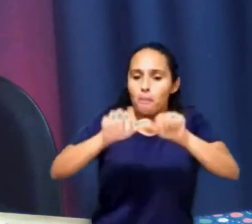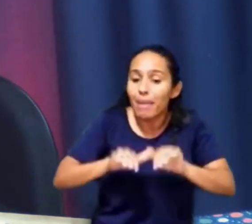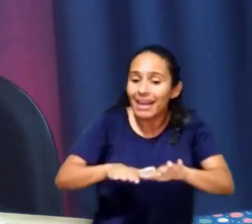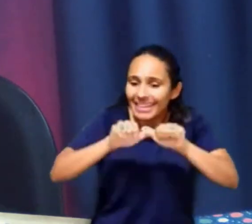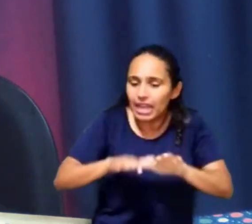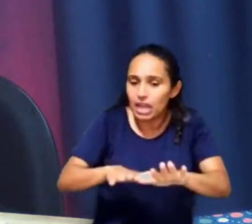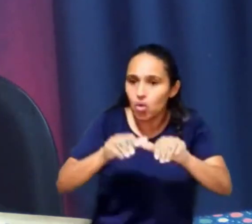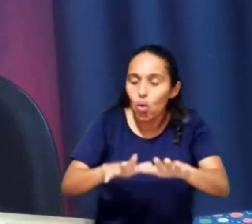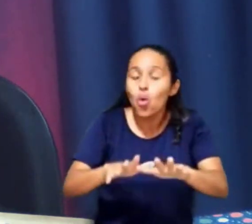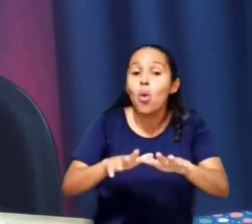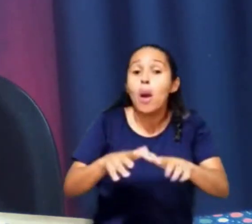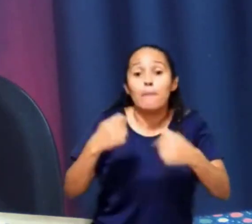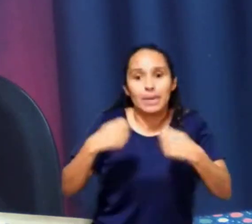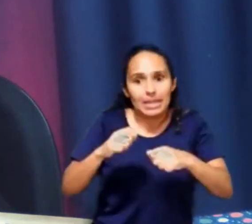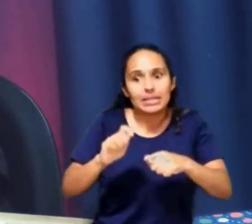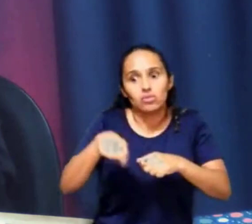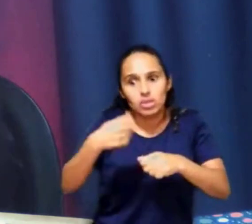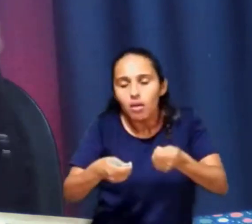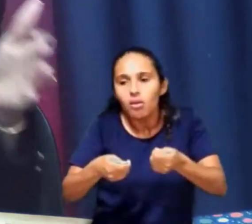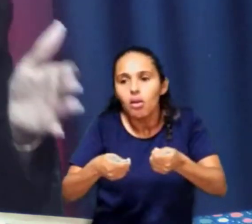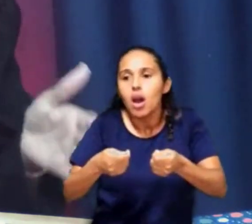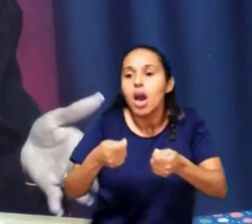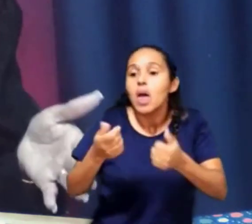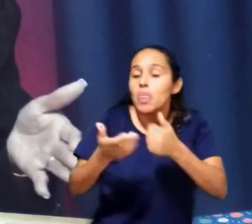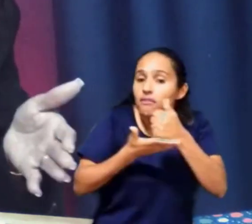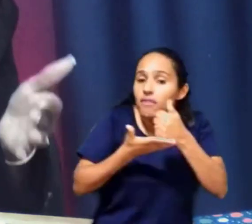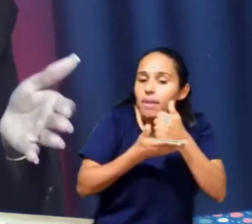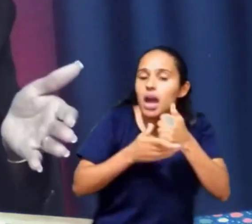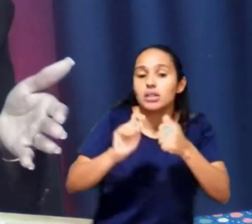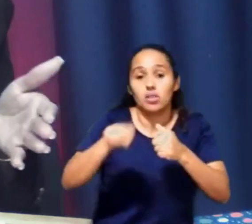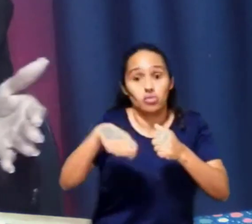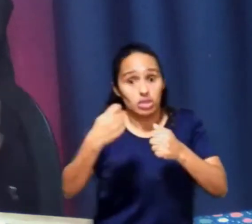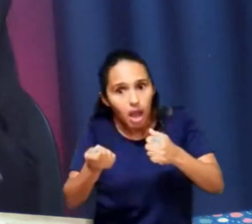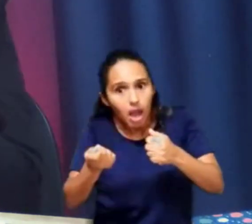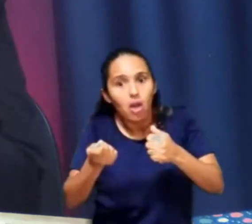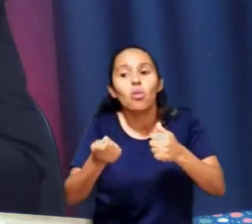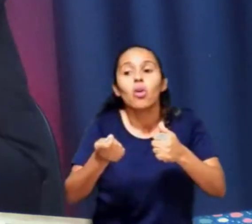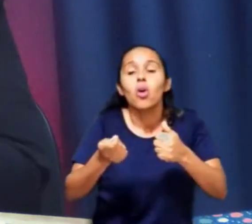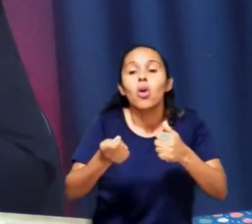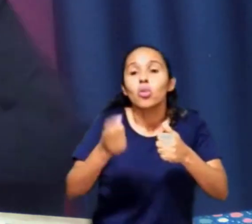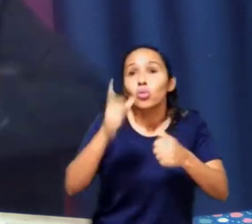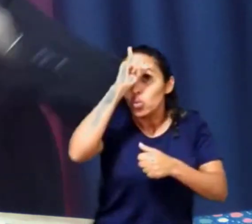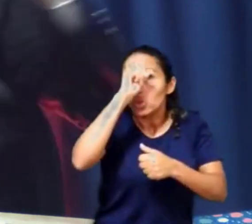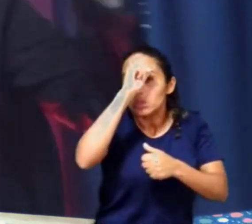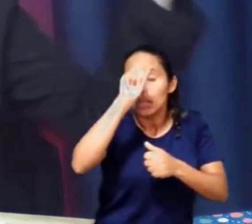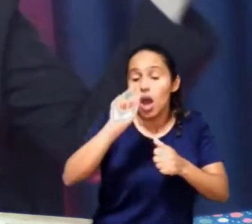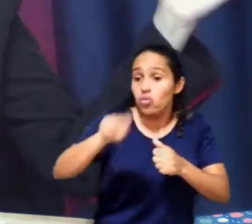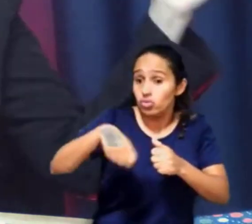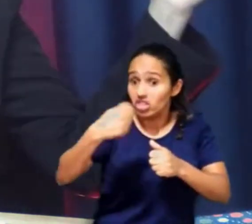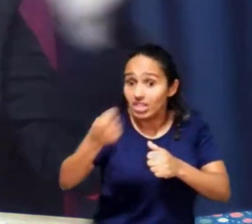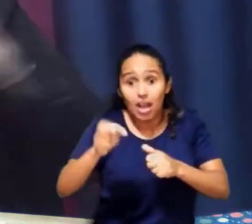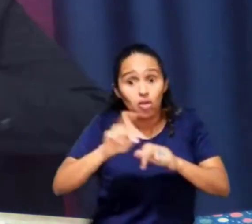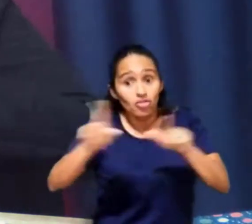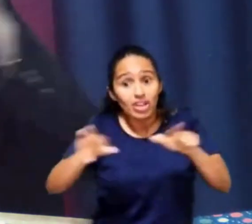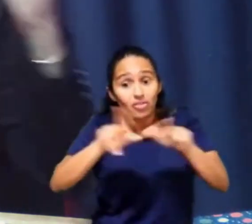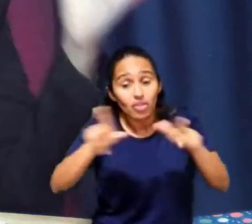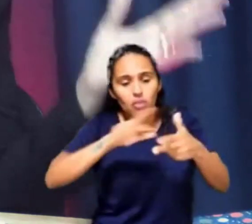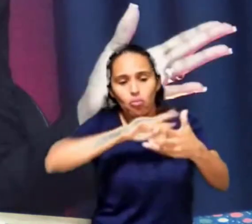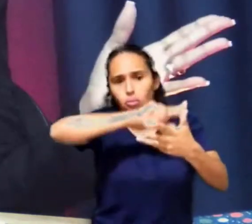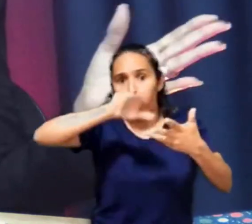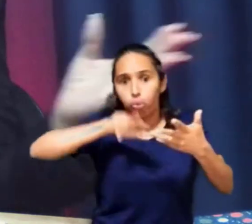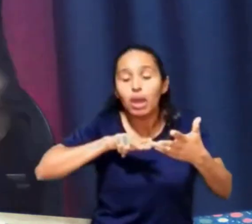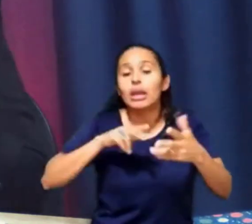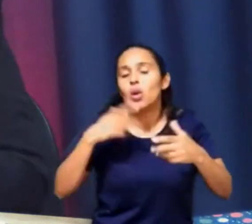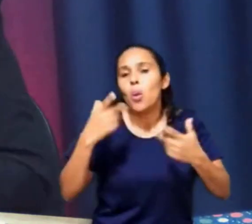na farmácia, aqueles sinais. Se for no hospital, aqueles sinais. Então, você não tem que focar no mundo todo. Você não vai abraçar o mundo